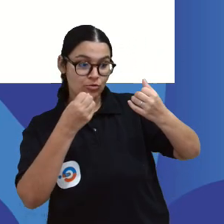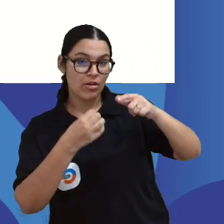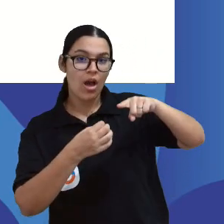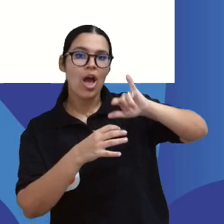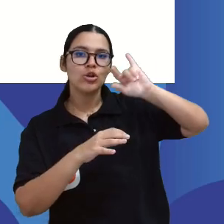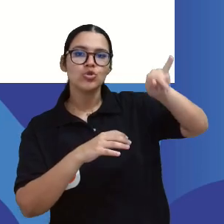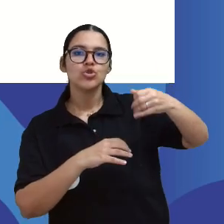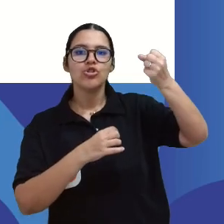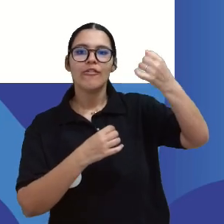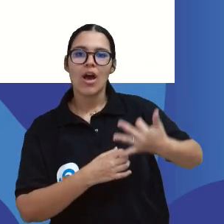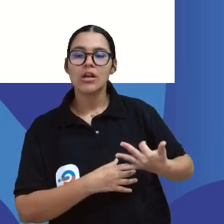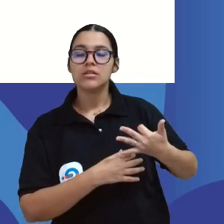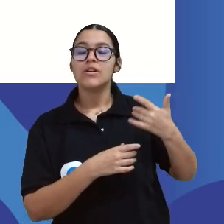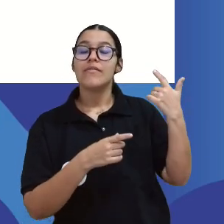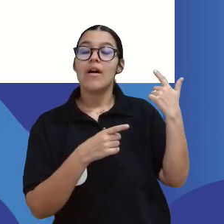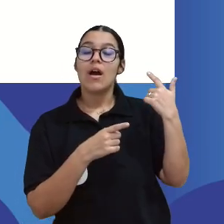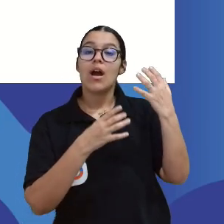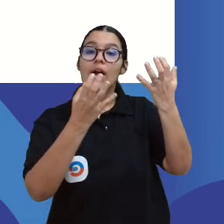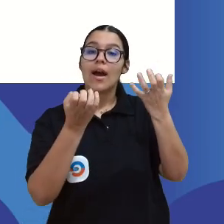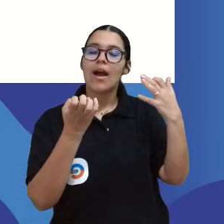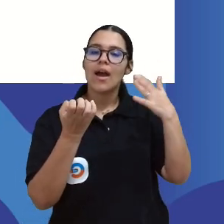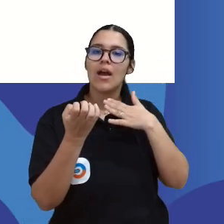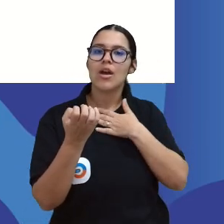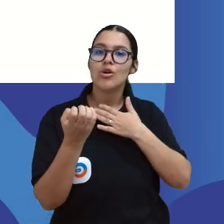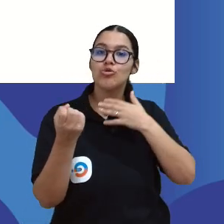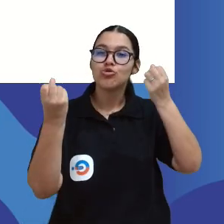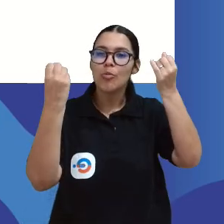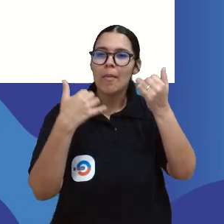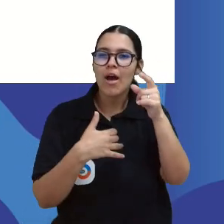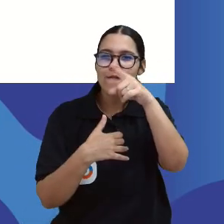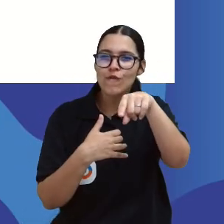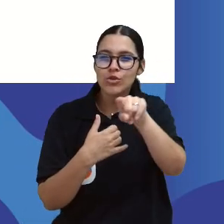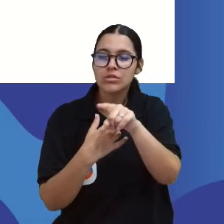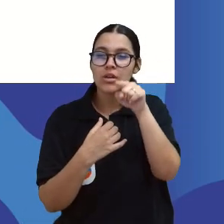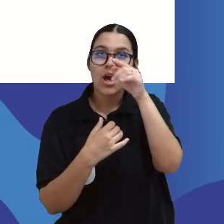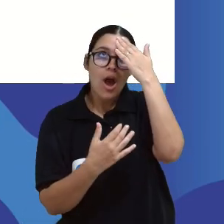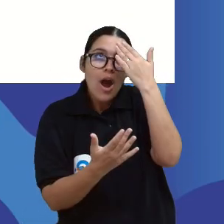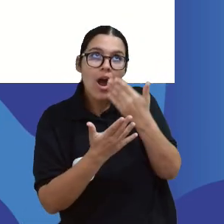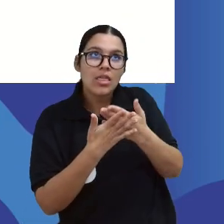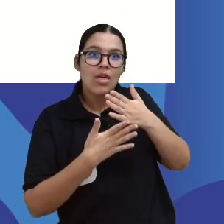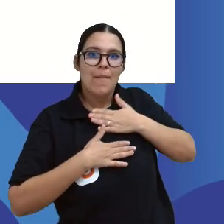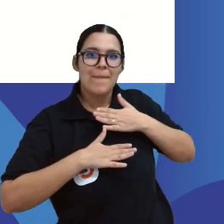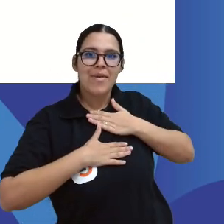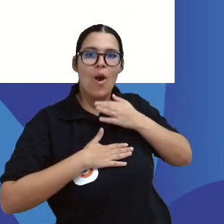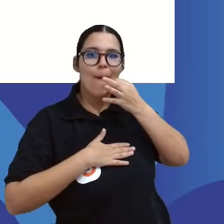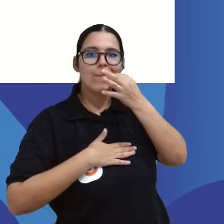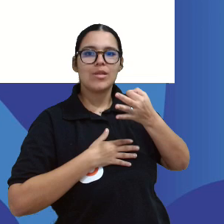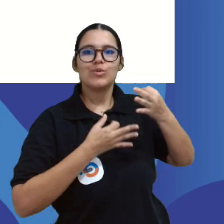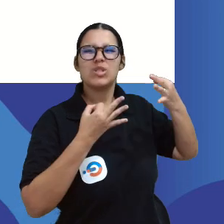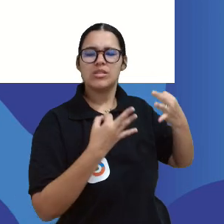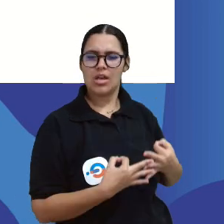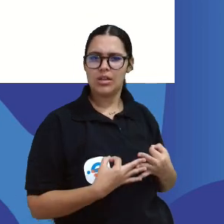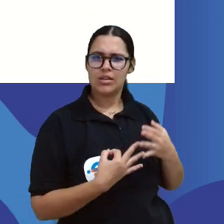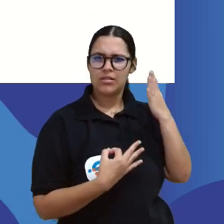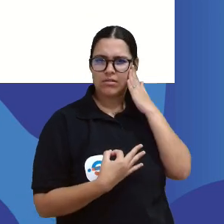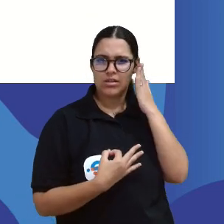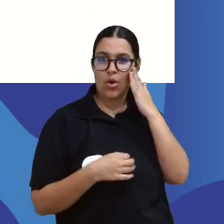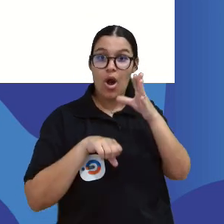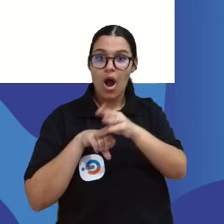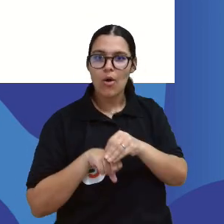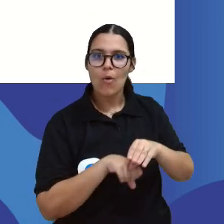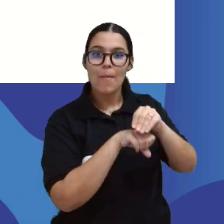convencer você de que a minha ideia, a minha opinião é correta. Tá? Então, todos os argumentos